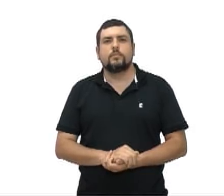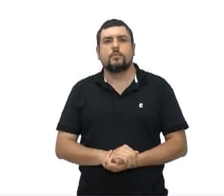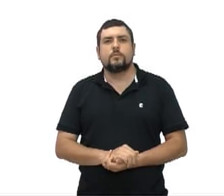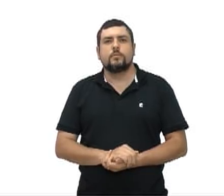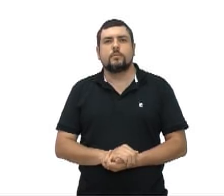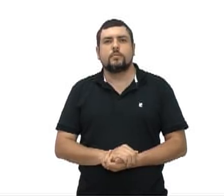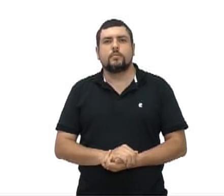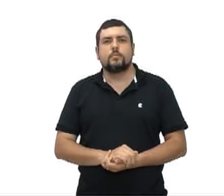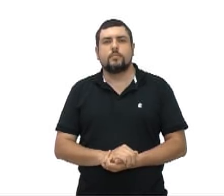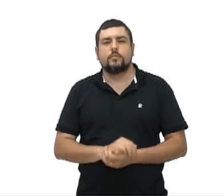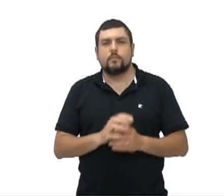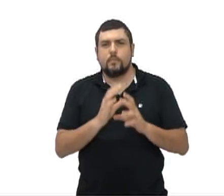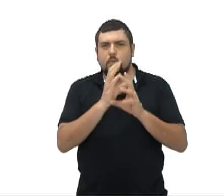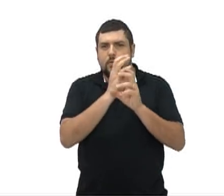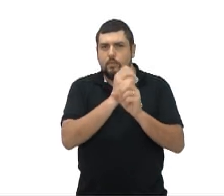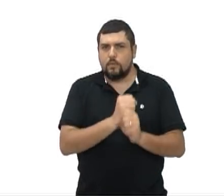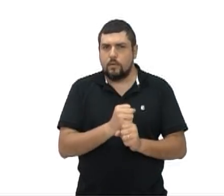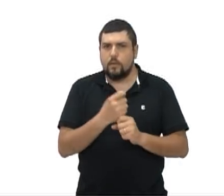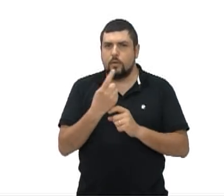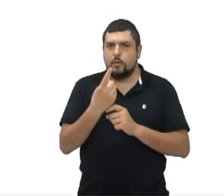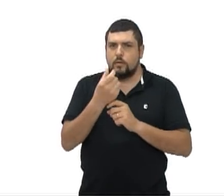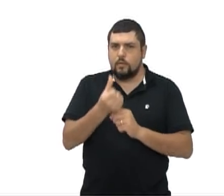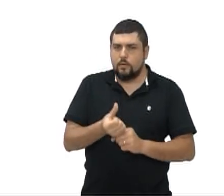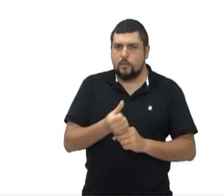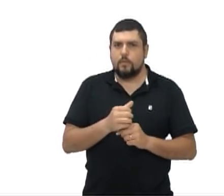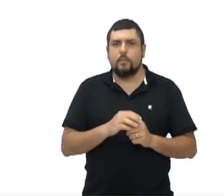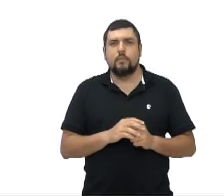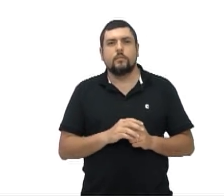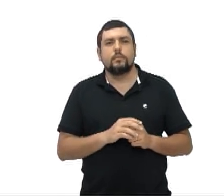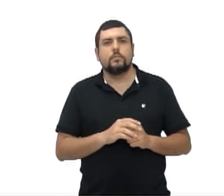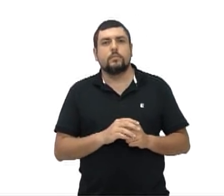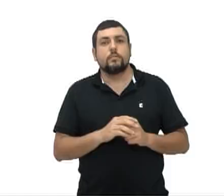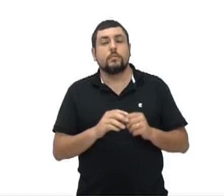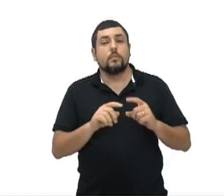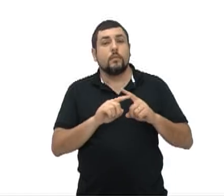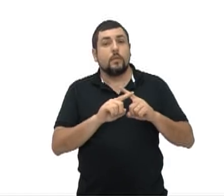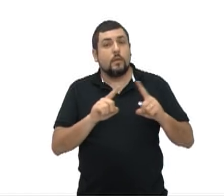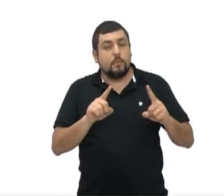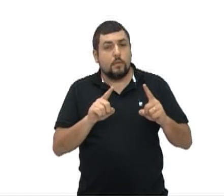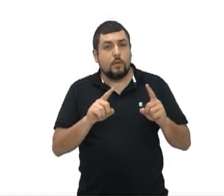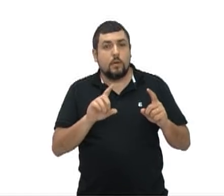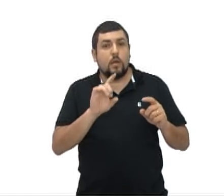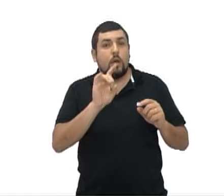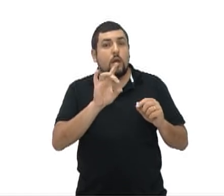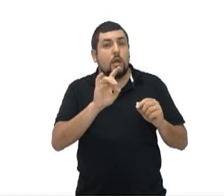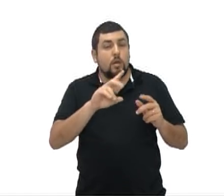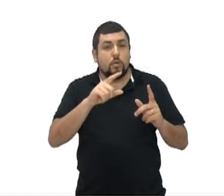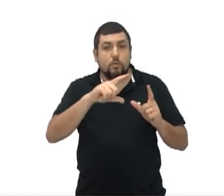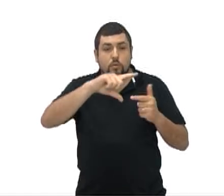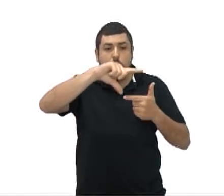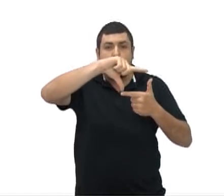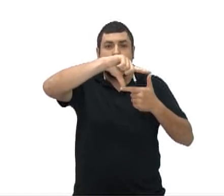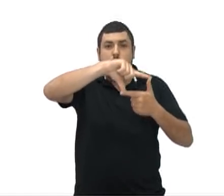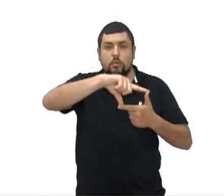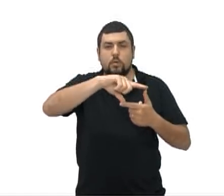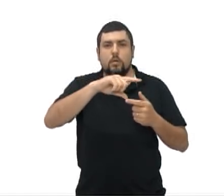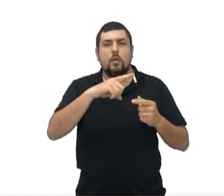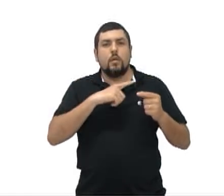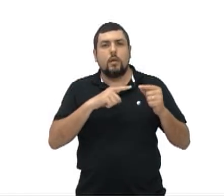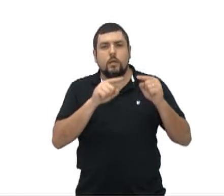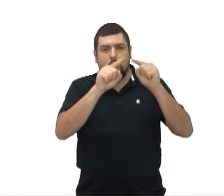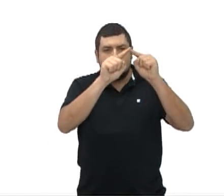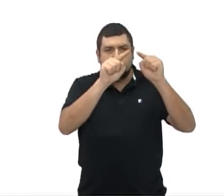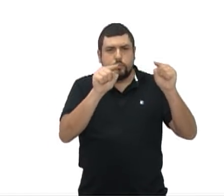tem 16. Mas ela não é composta, a figura, somente pelo quadrado. Ela tem aqui em cima um